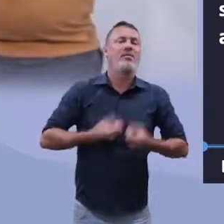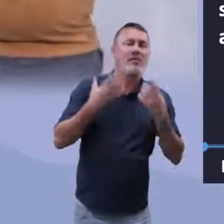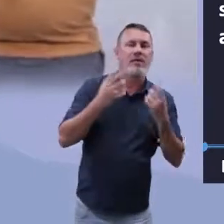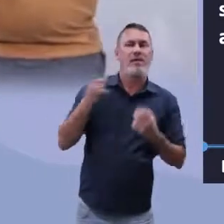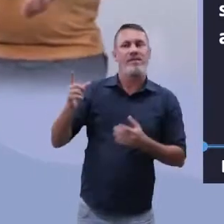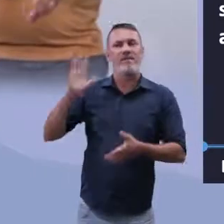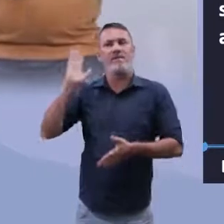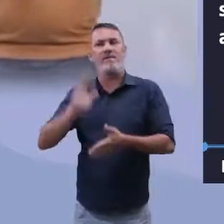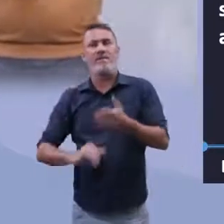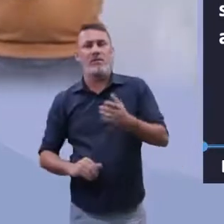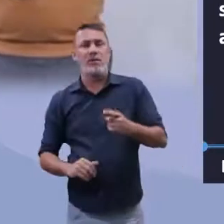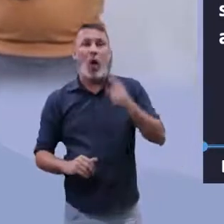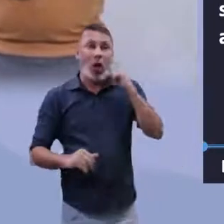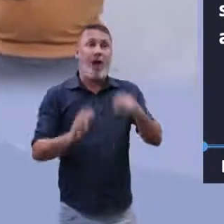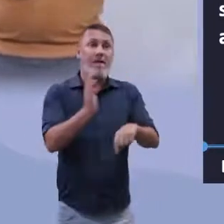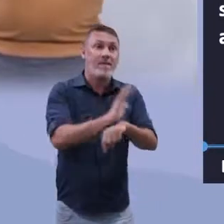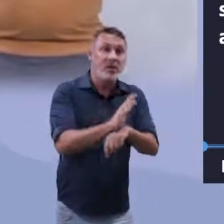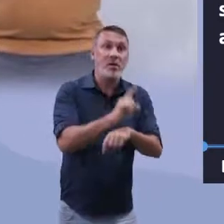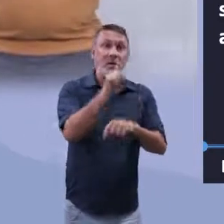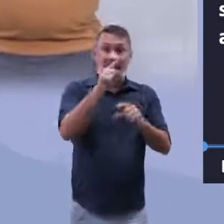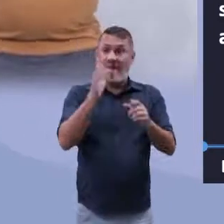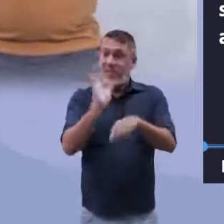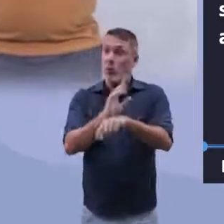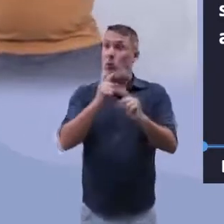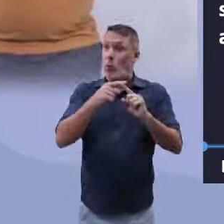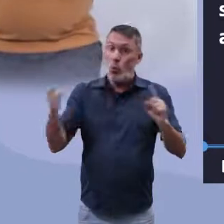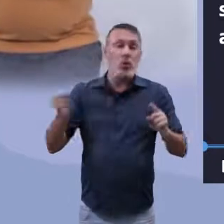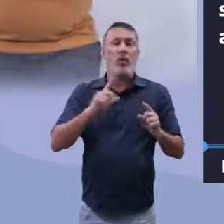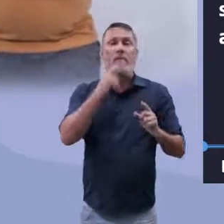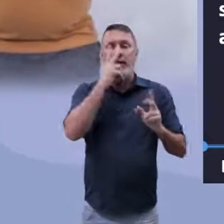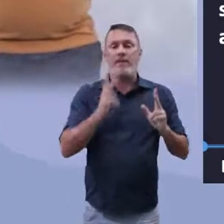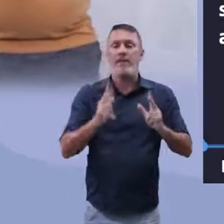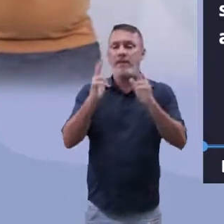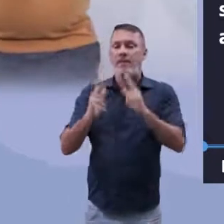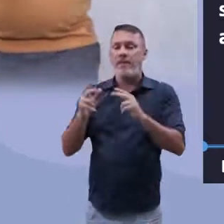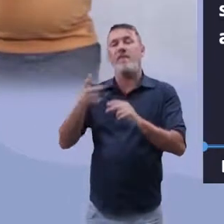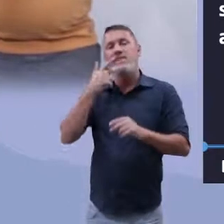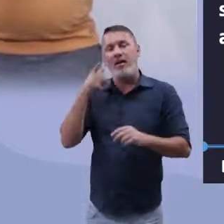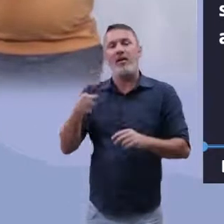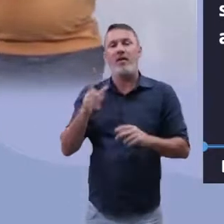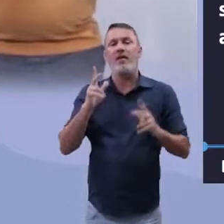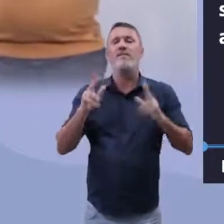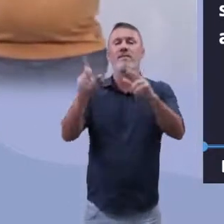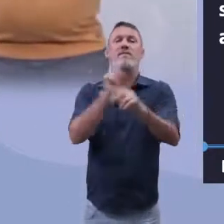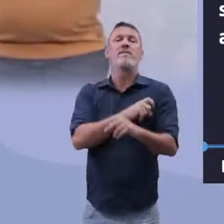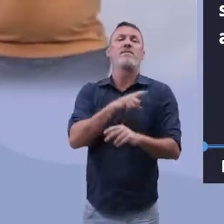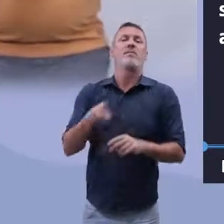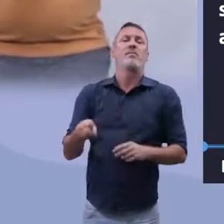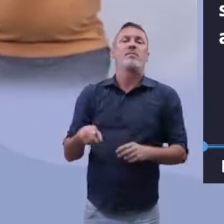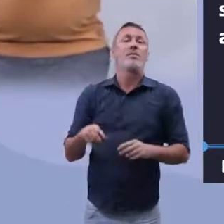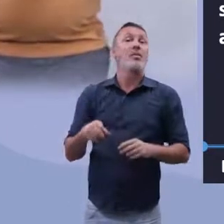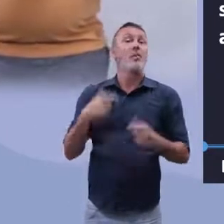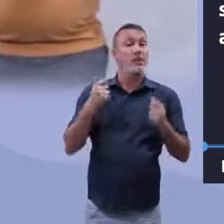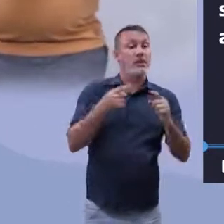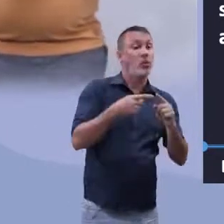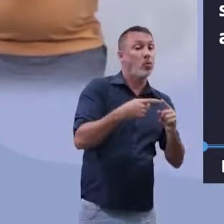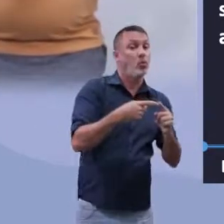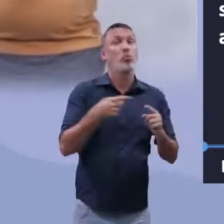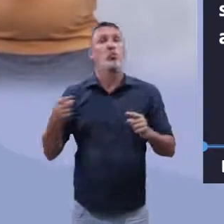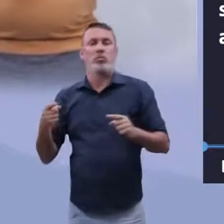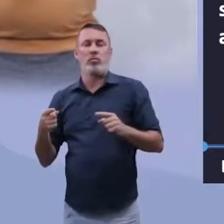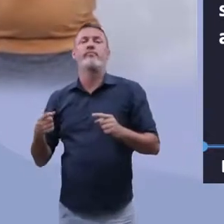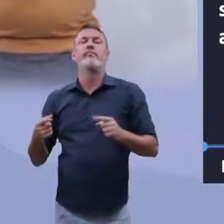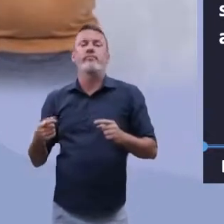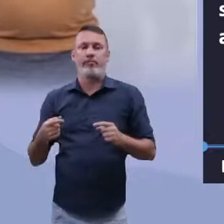mas fulano disse isso, tá lá o vídeo, mas você viu o vídeo por completo? Não, mas naquela parte ele disse, ué, eu posso falar um monte de coisa para